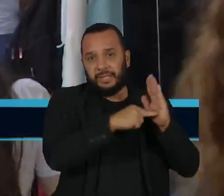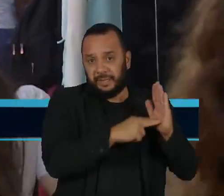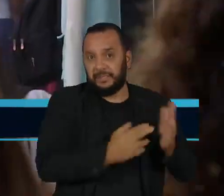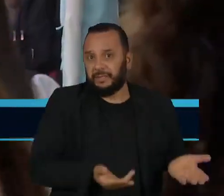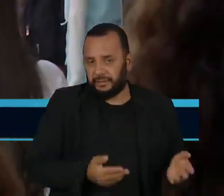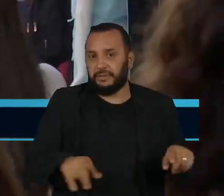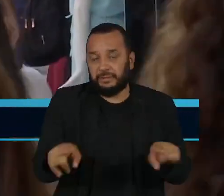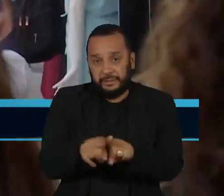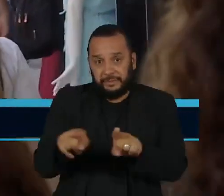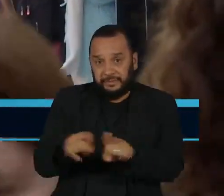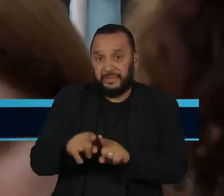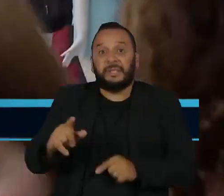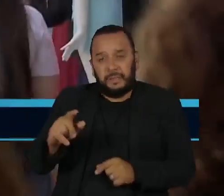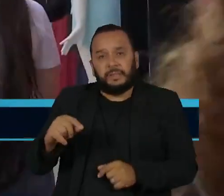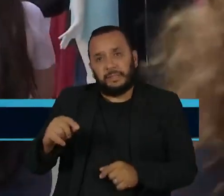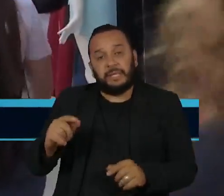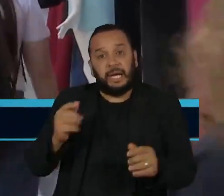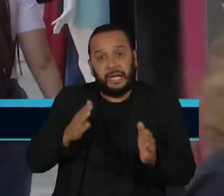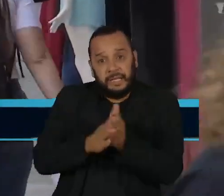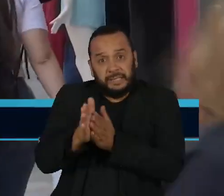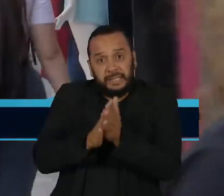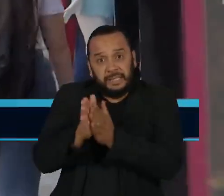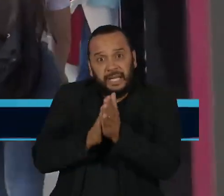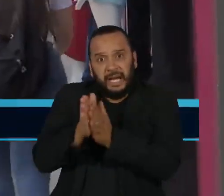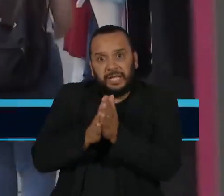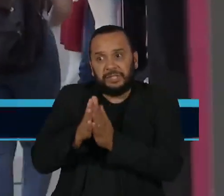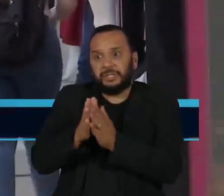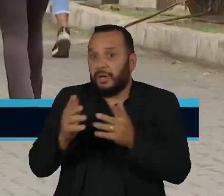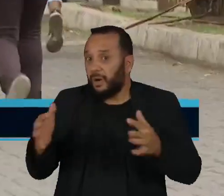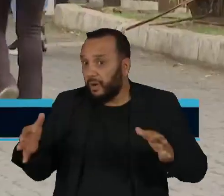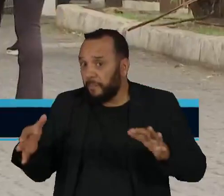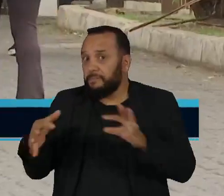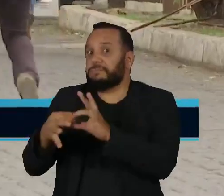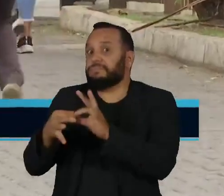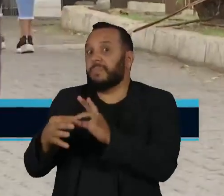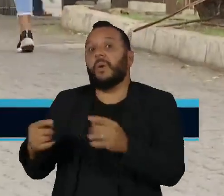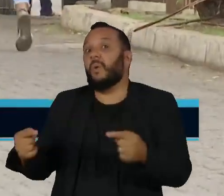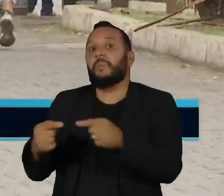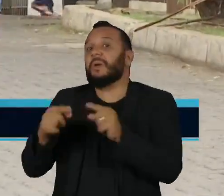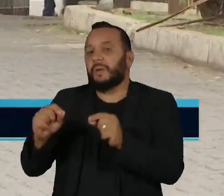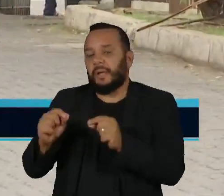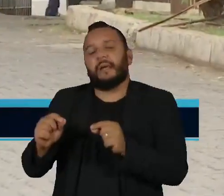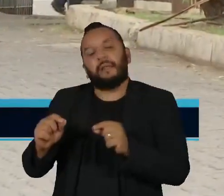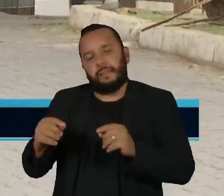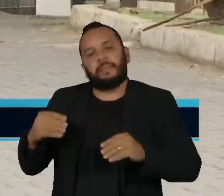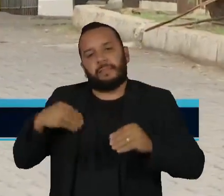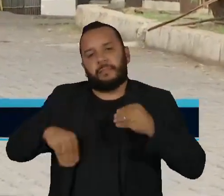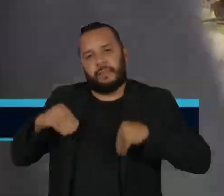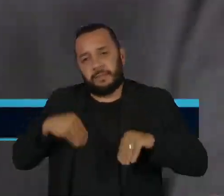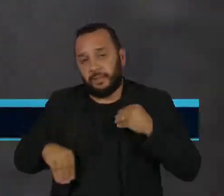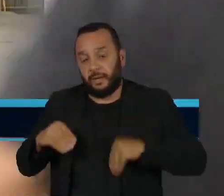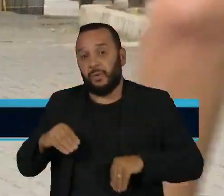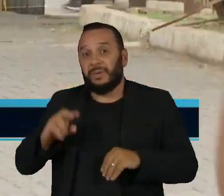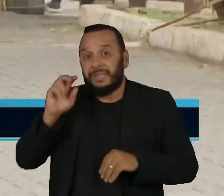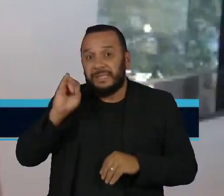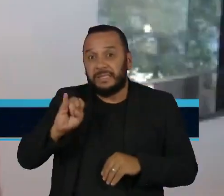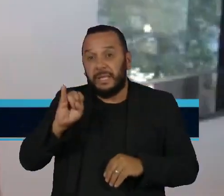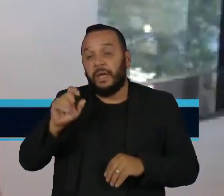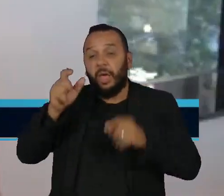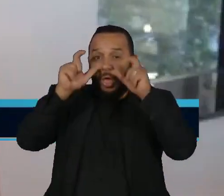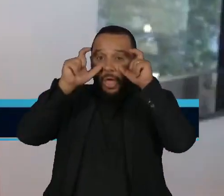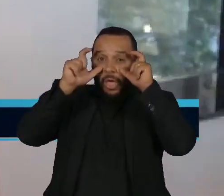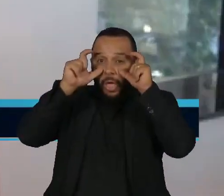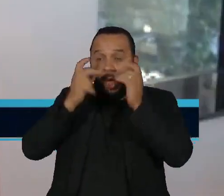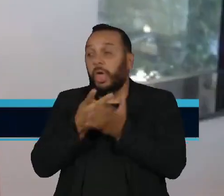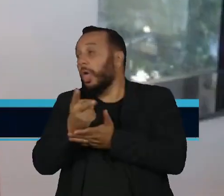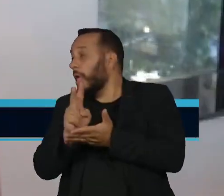depressão e que é preciso procurar ajuda sempre que houver sinais de alerta, como insônia ou taquicardia. O brasileiro,